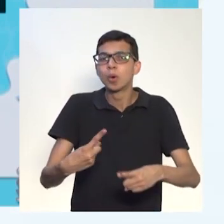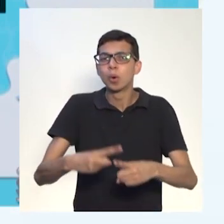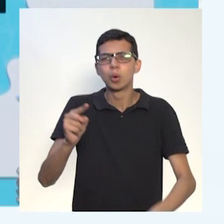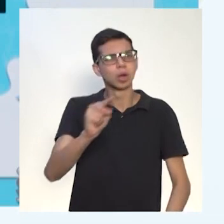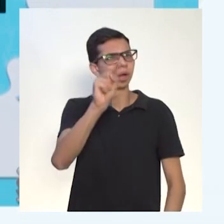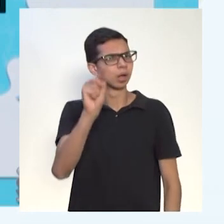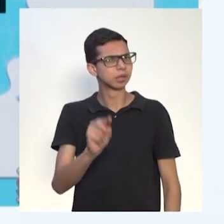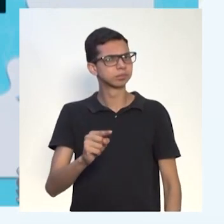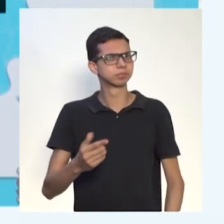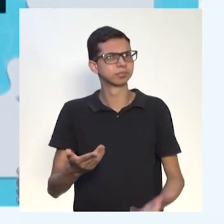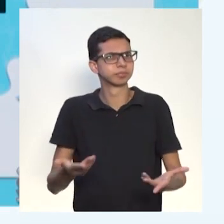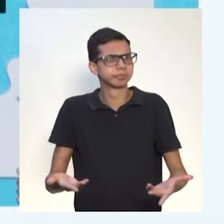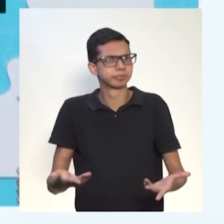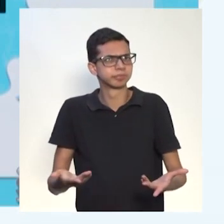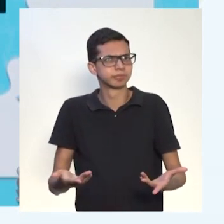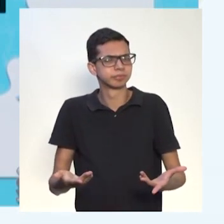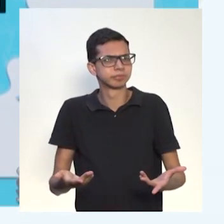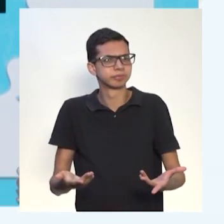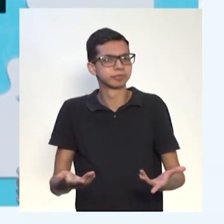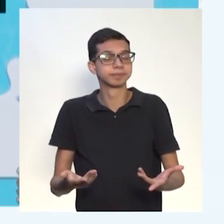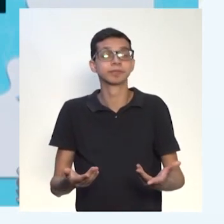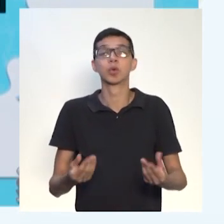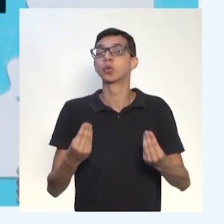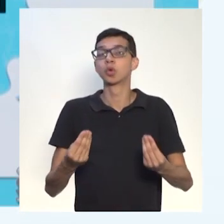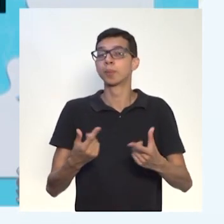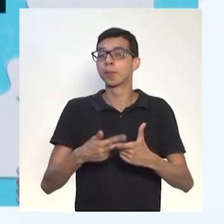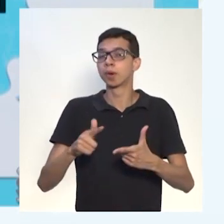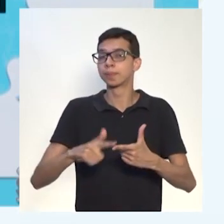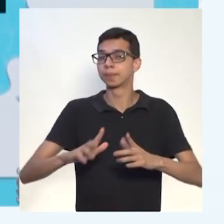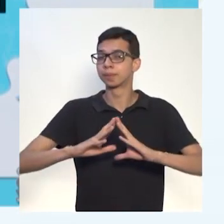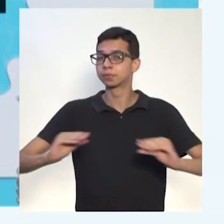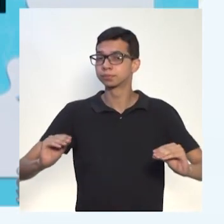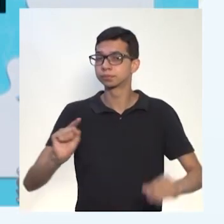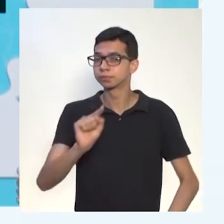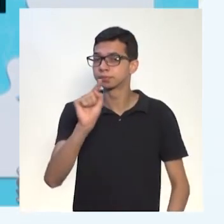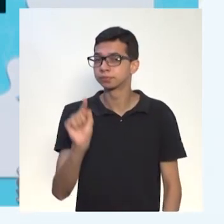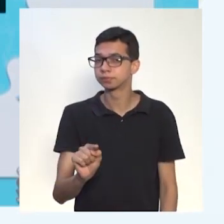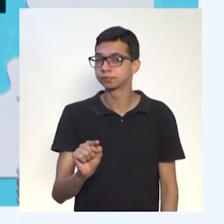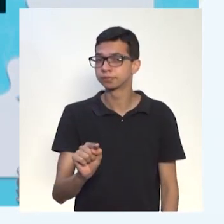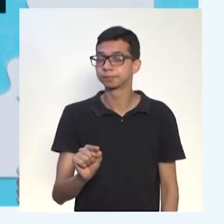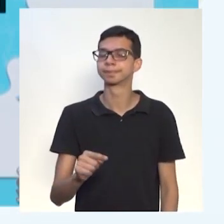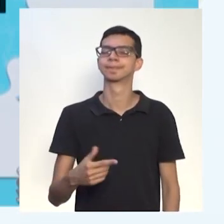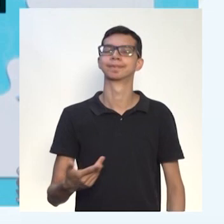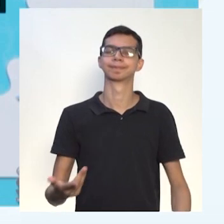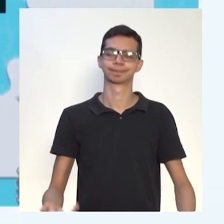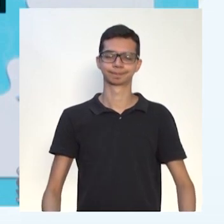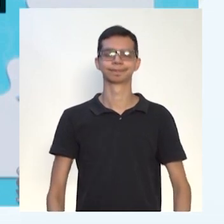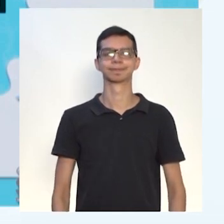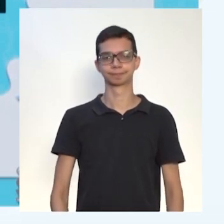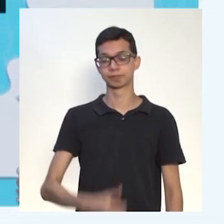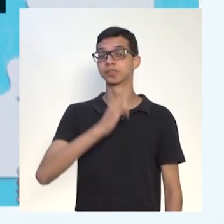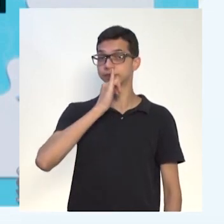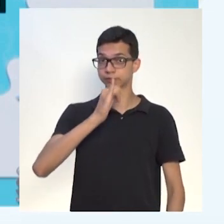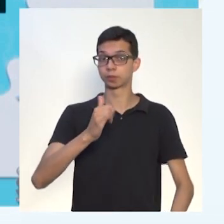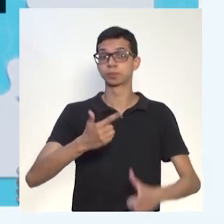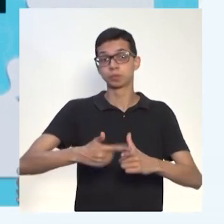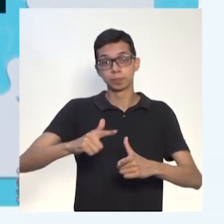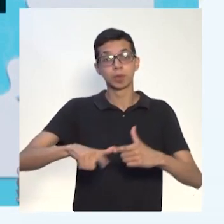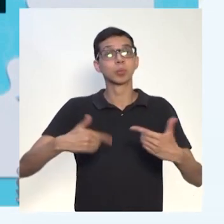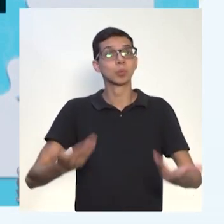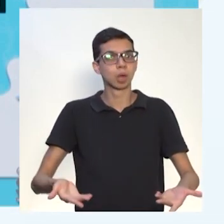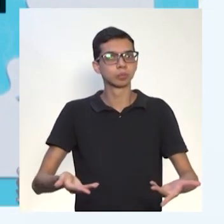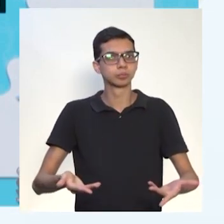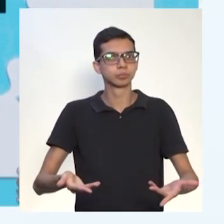não tem todas as pessoas têm acesso ao cinema e quais as possíveis soluções? Então ele diz lá, qual é o problema? Nem todos os brasileiros acessam ao